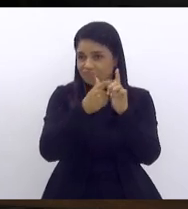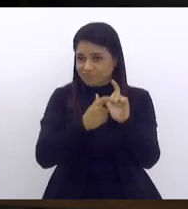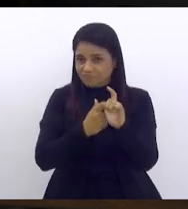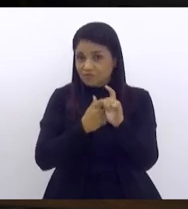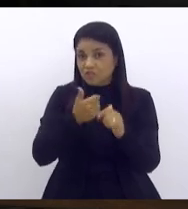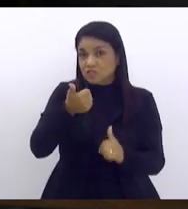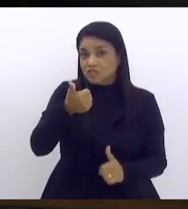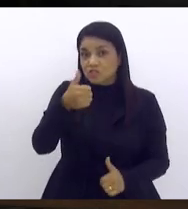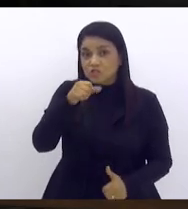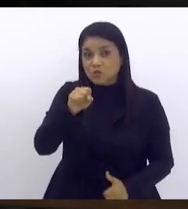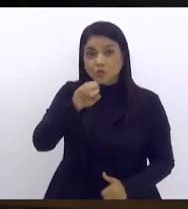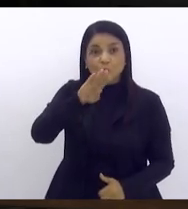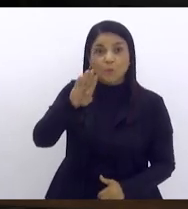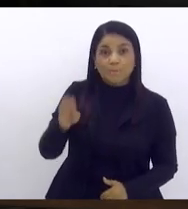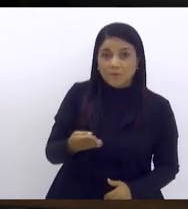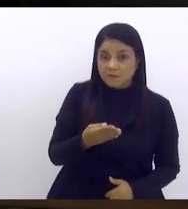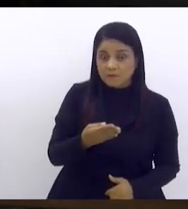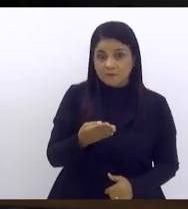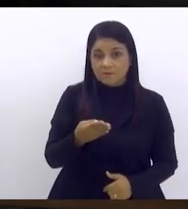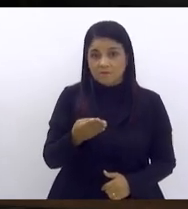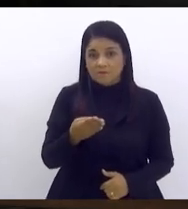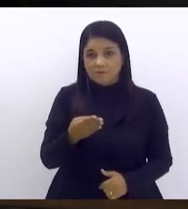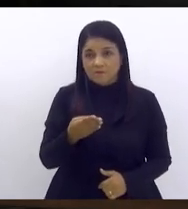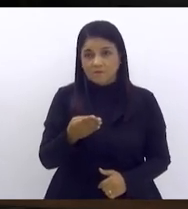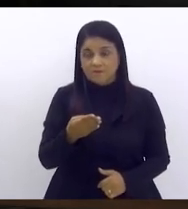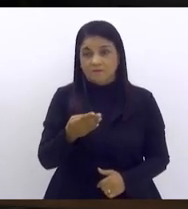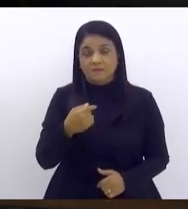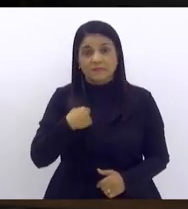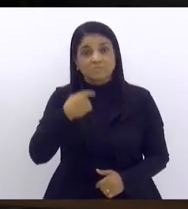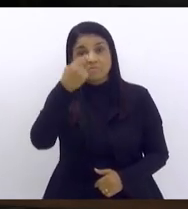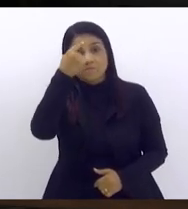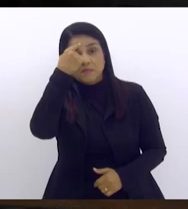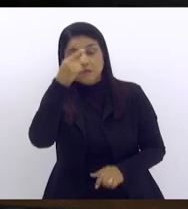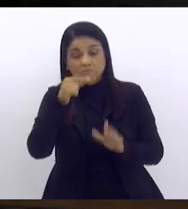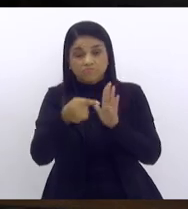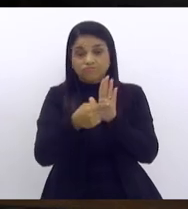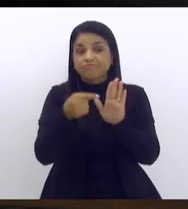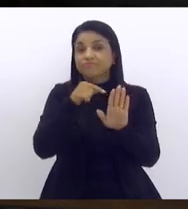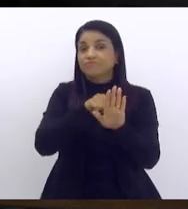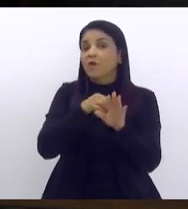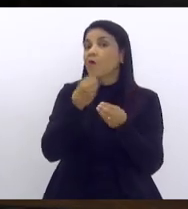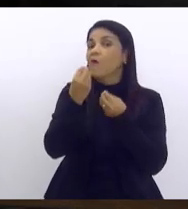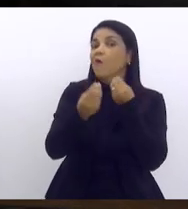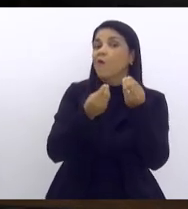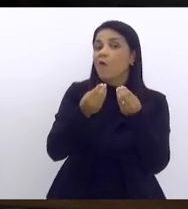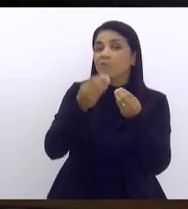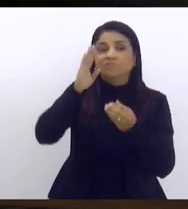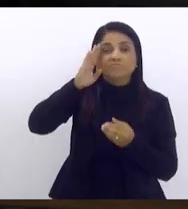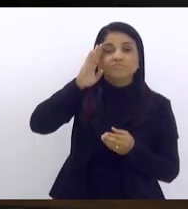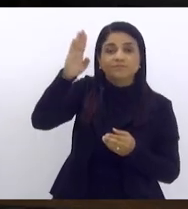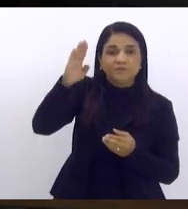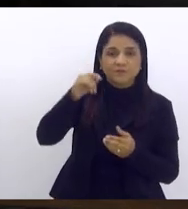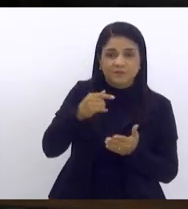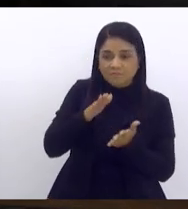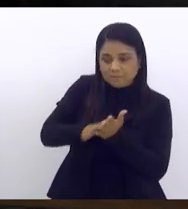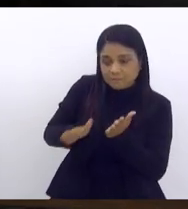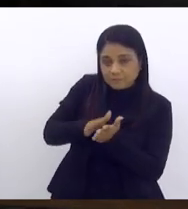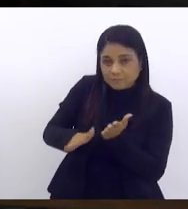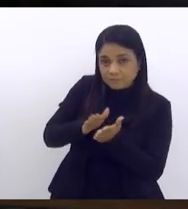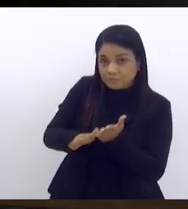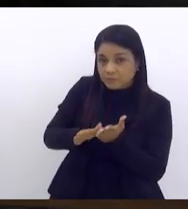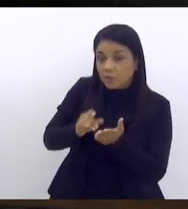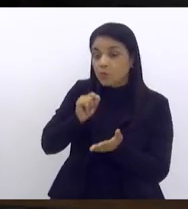Então, é aquela história, quando o cobertor é curto, tu tem que saber priorizar os seus gastos e os seus